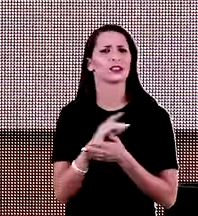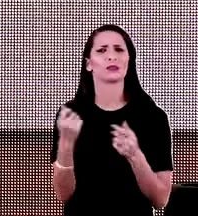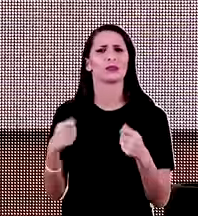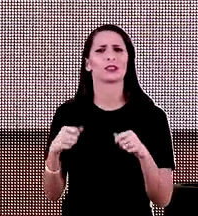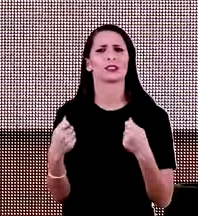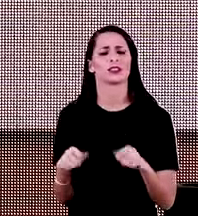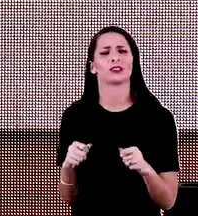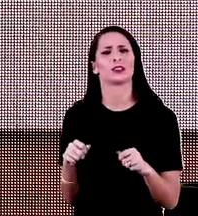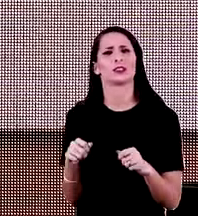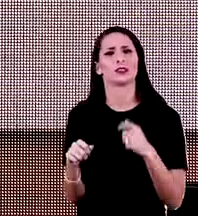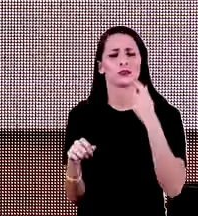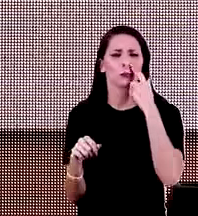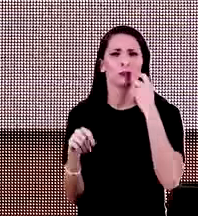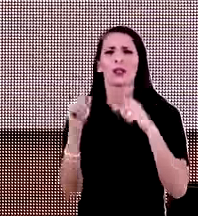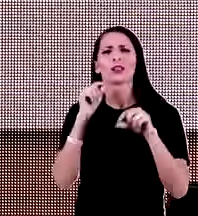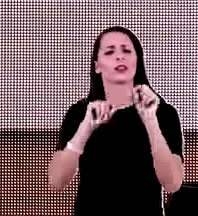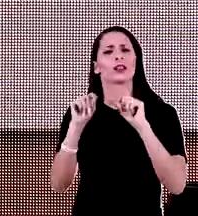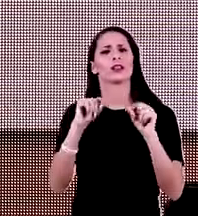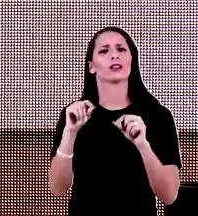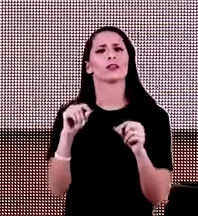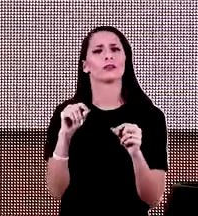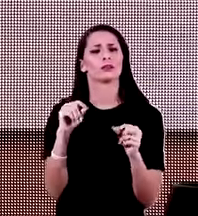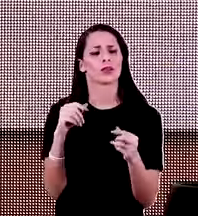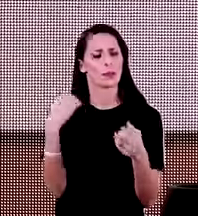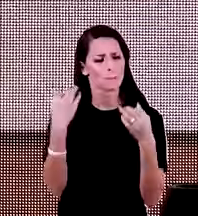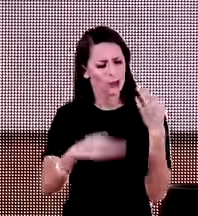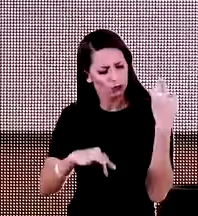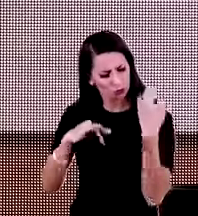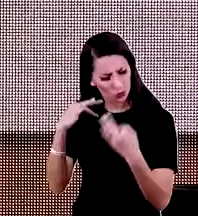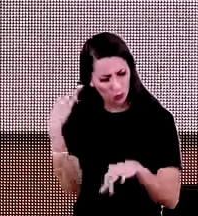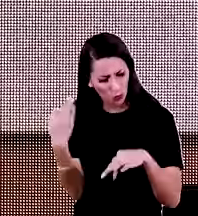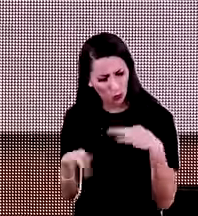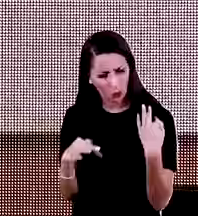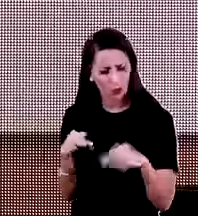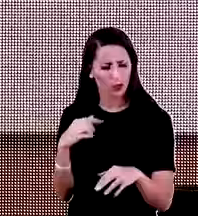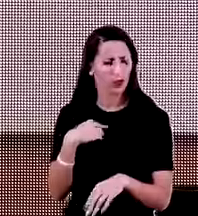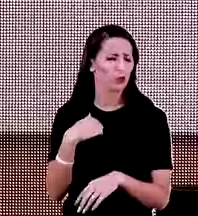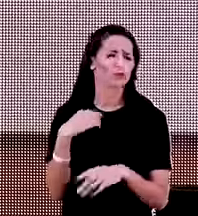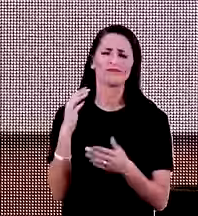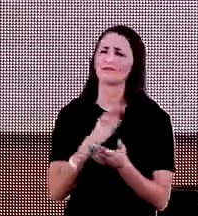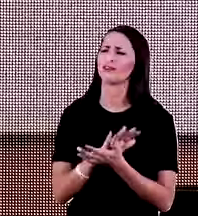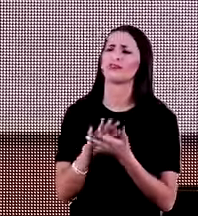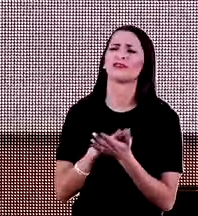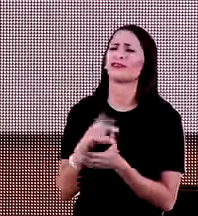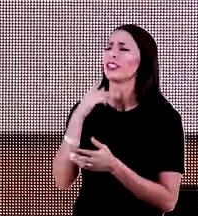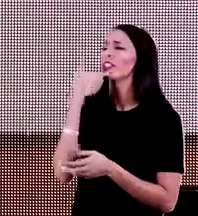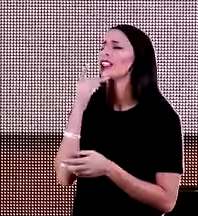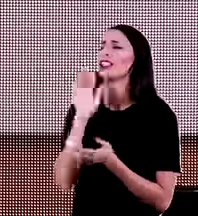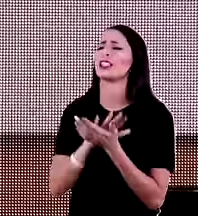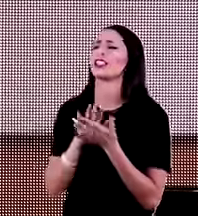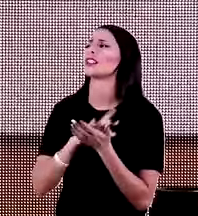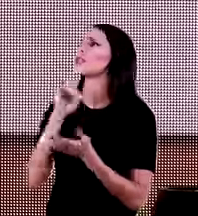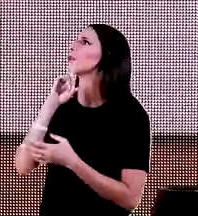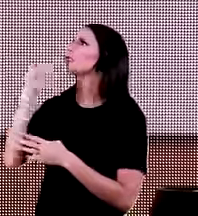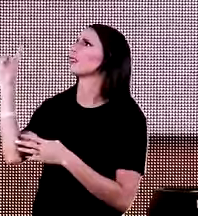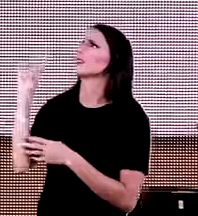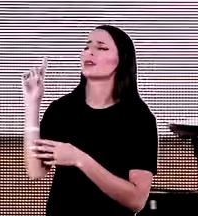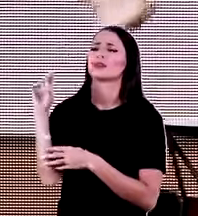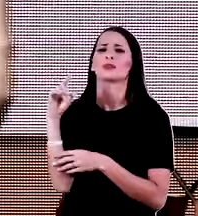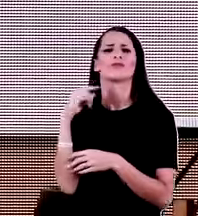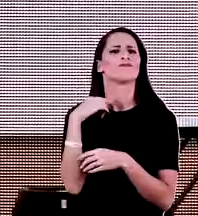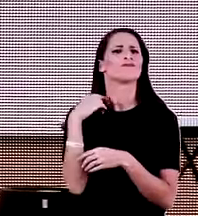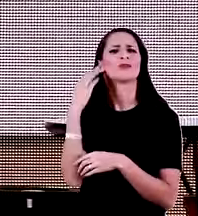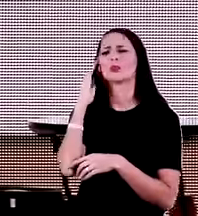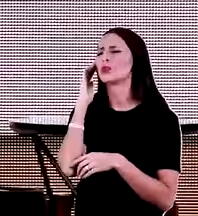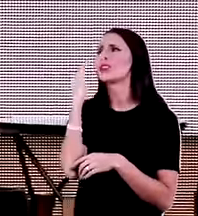Quem nunca passou por uma dor tão grande que você diz assim: rapaz, eu não tenho mais nem o que eu falo para Deus, eu não sei mais nem o que eu digo. E quem